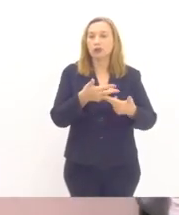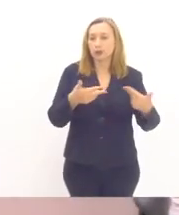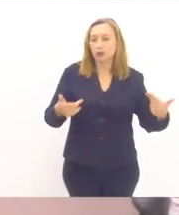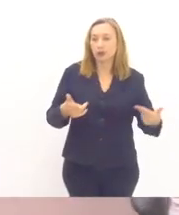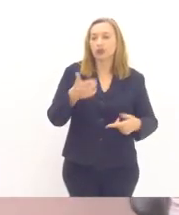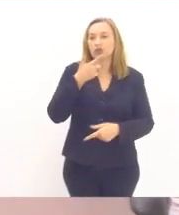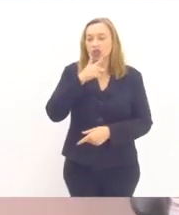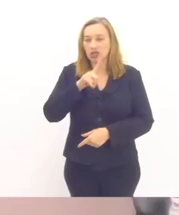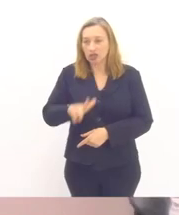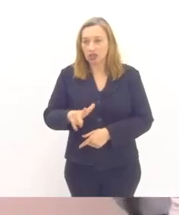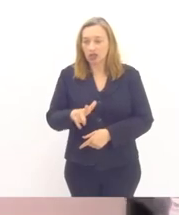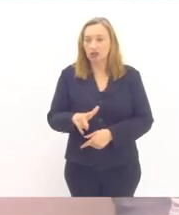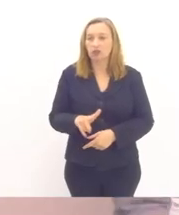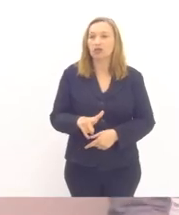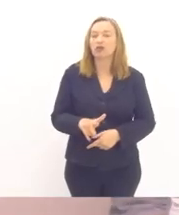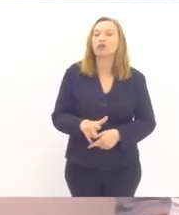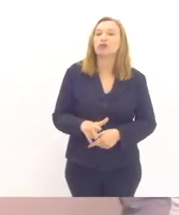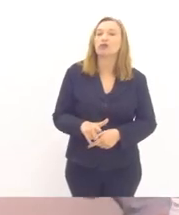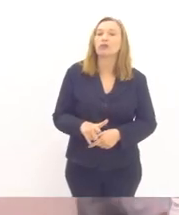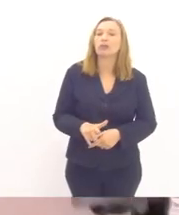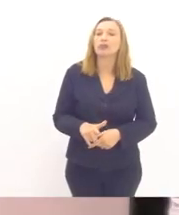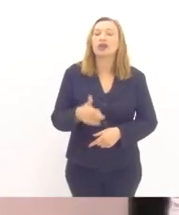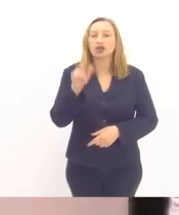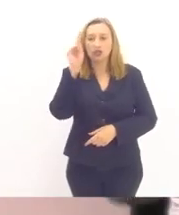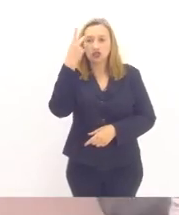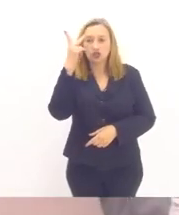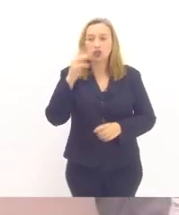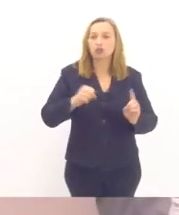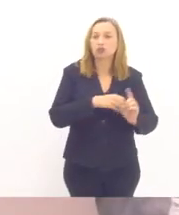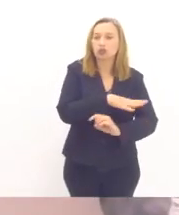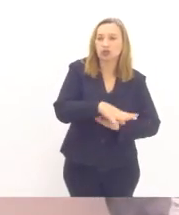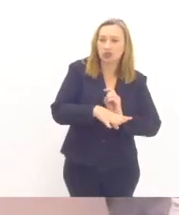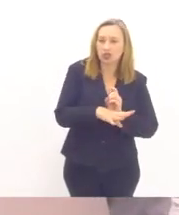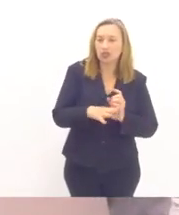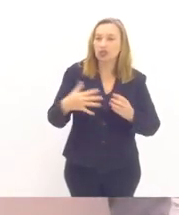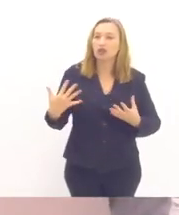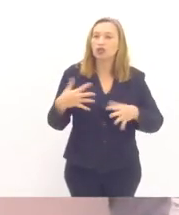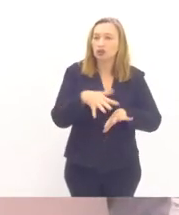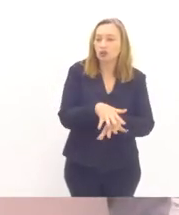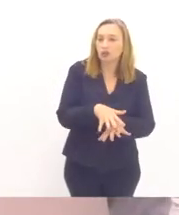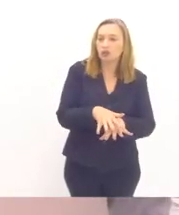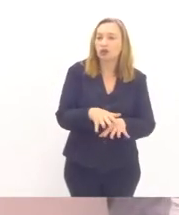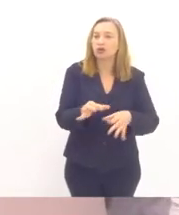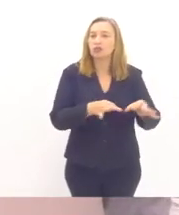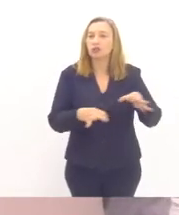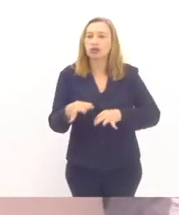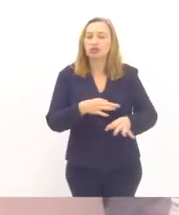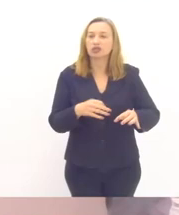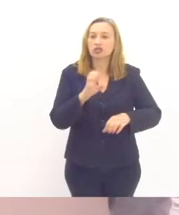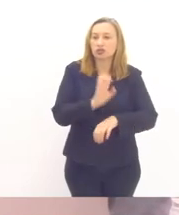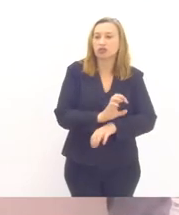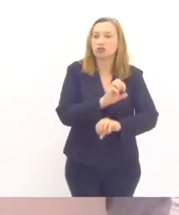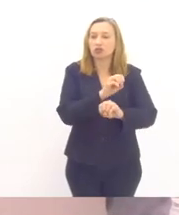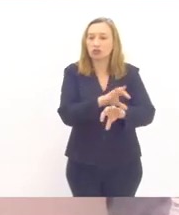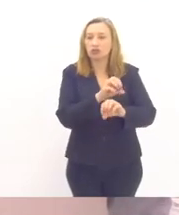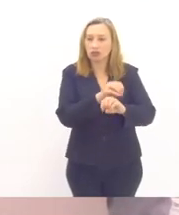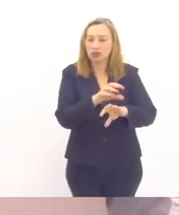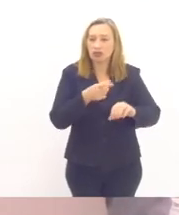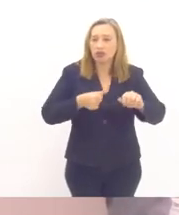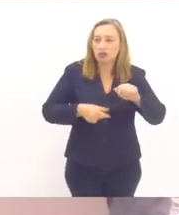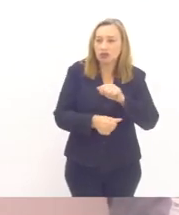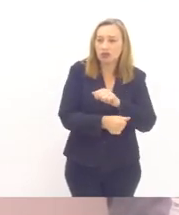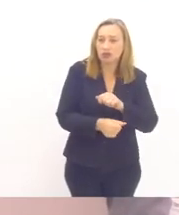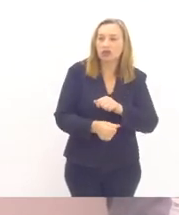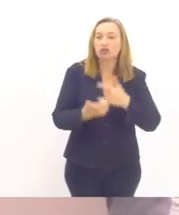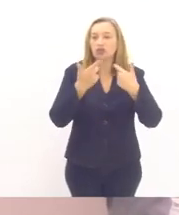de escolha, de acordo com o contexto regional, histórico e social, incluir no plano estadual de educação investimento na educação